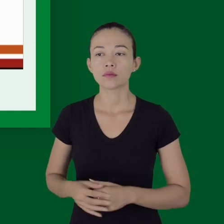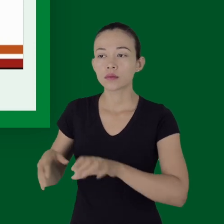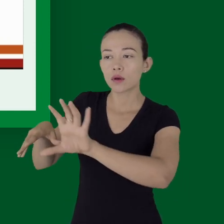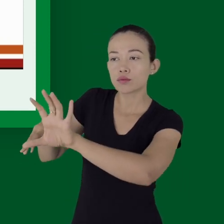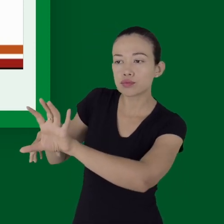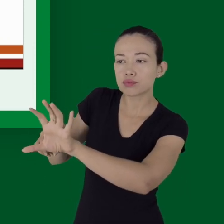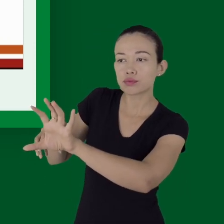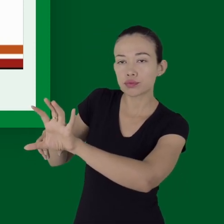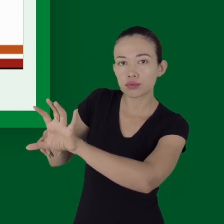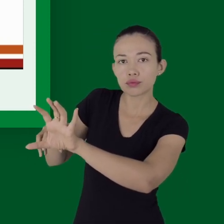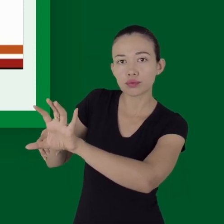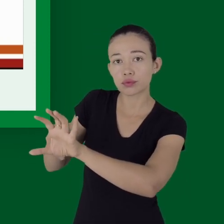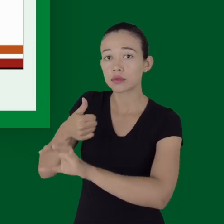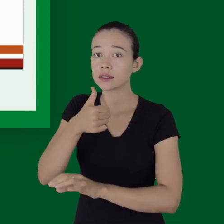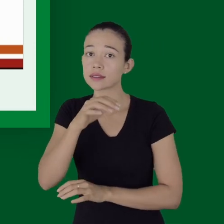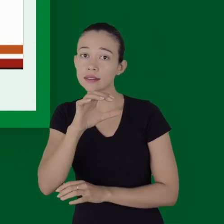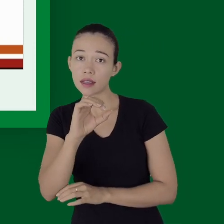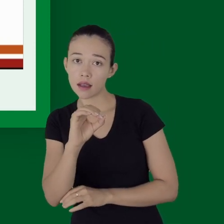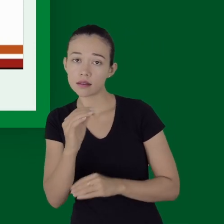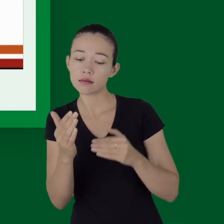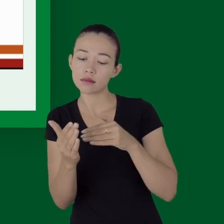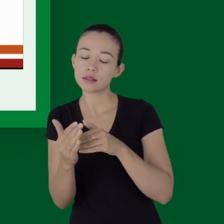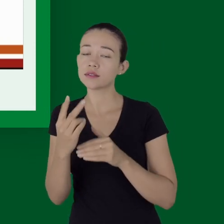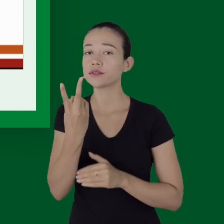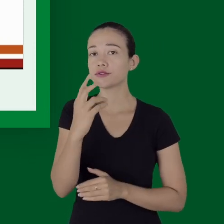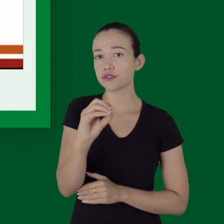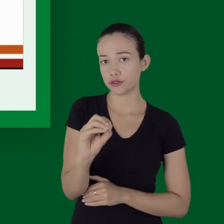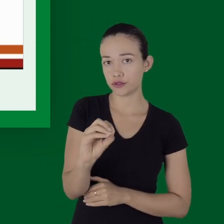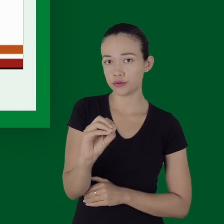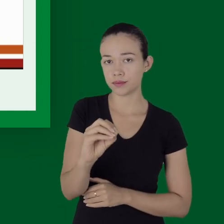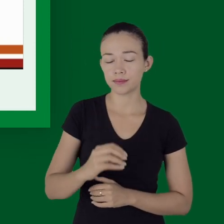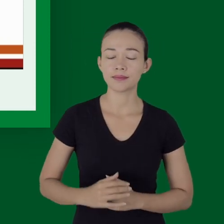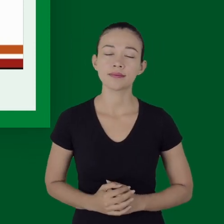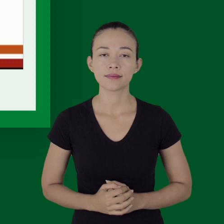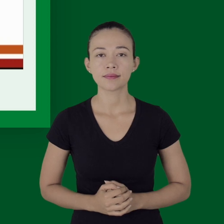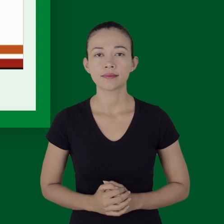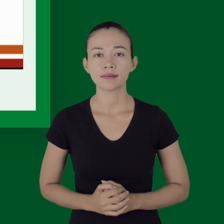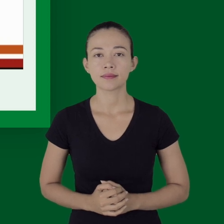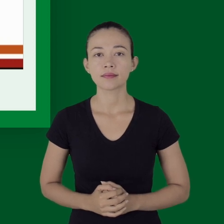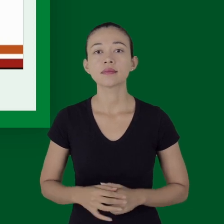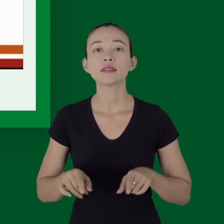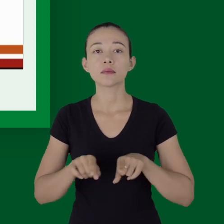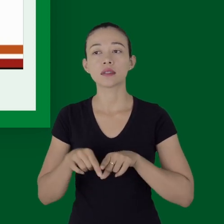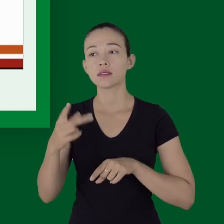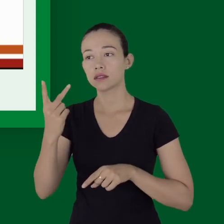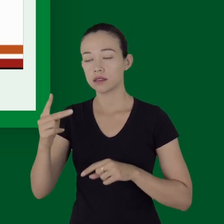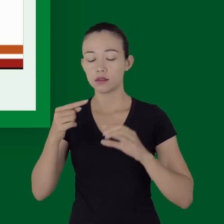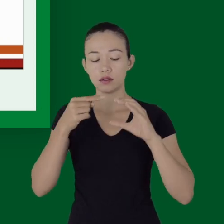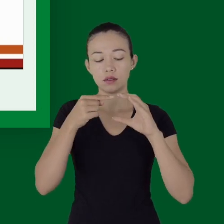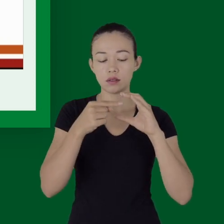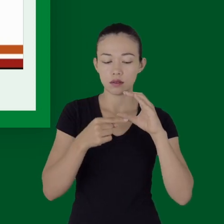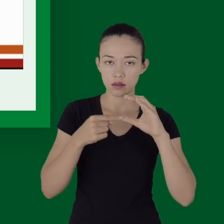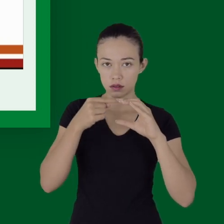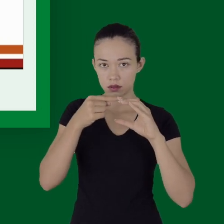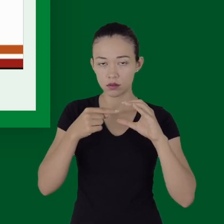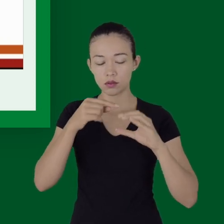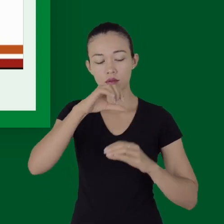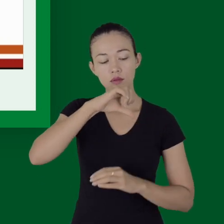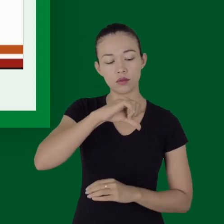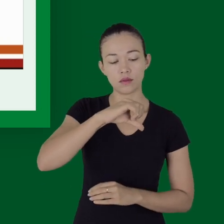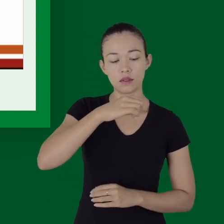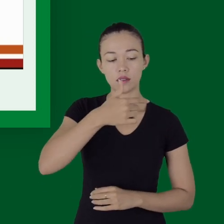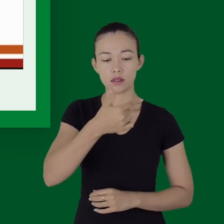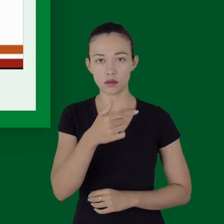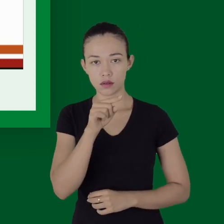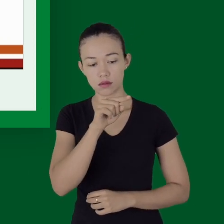10 a 20, mantendo uma saturação de 92 a 98, então uma FO2 mínima para gerar